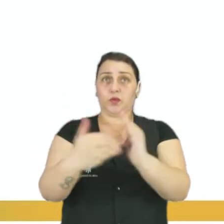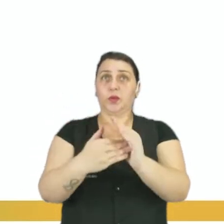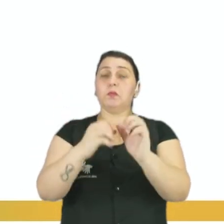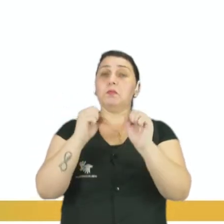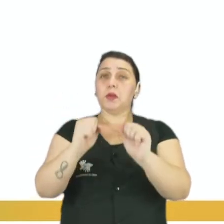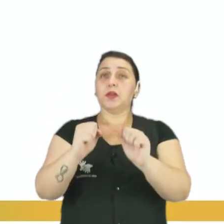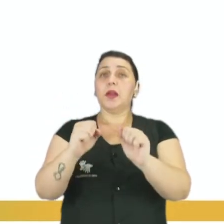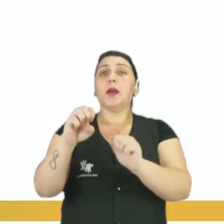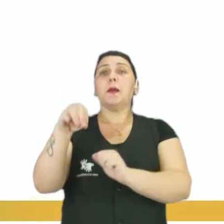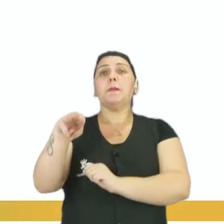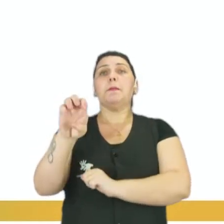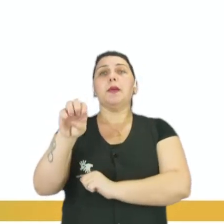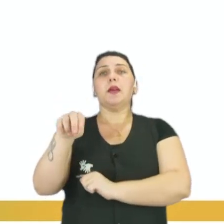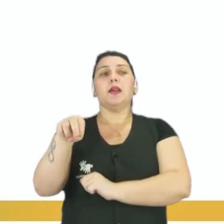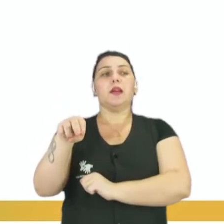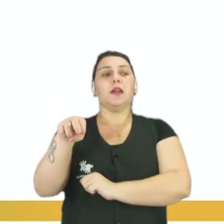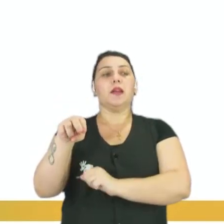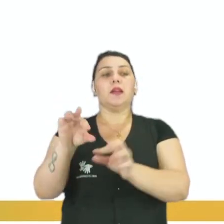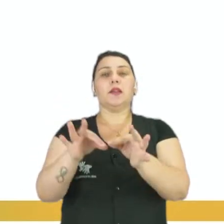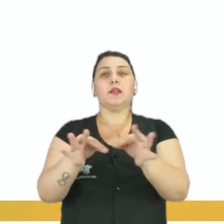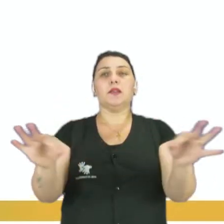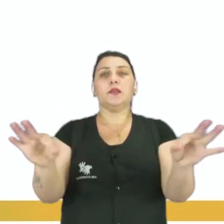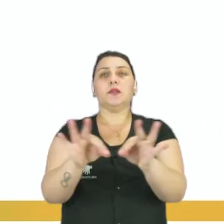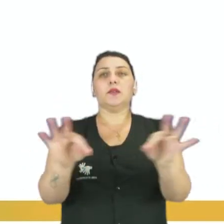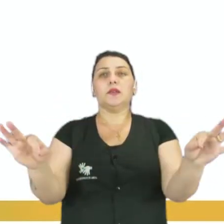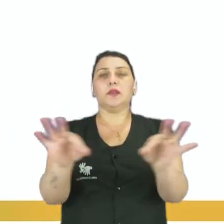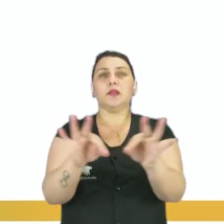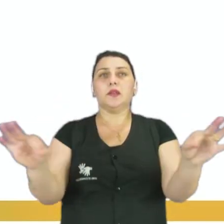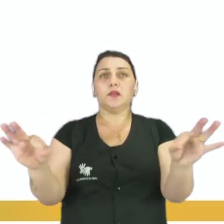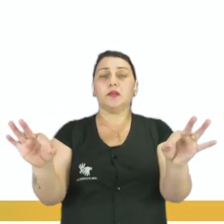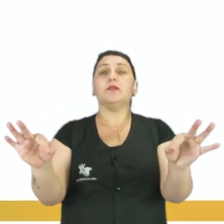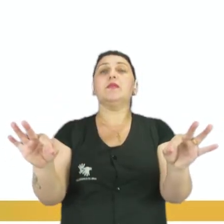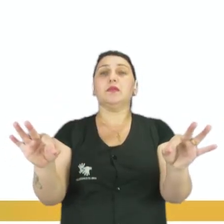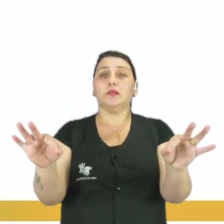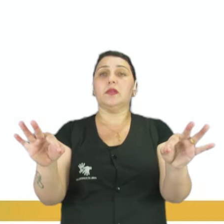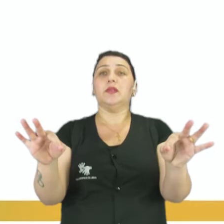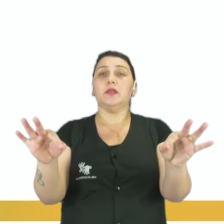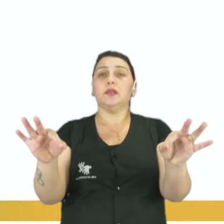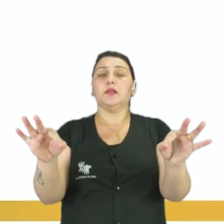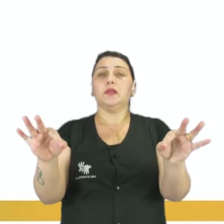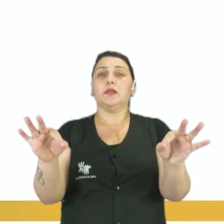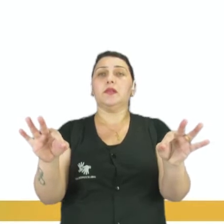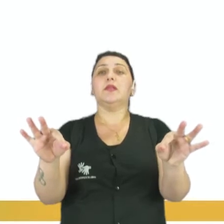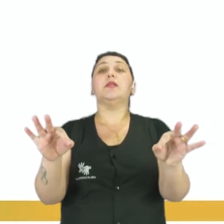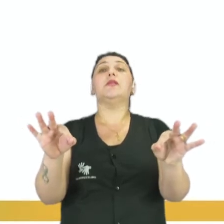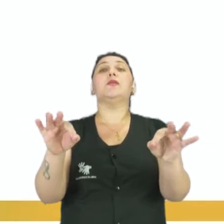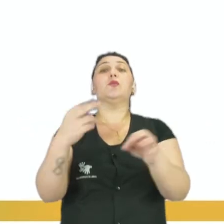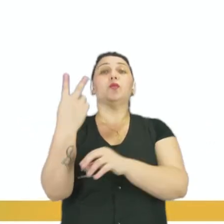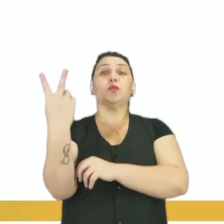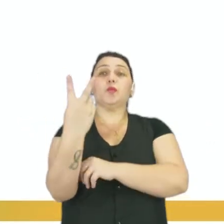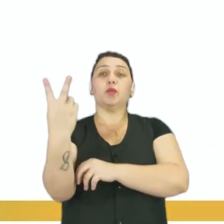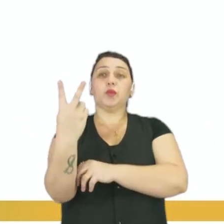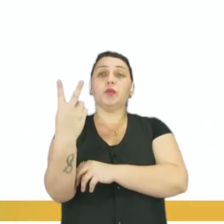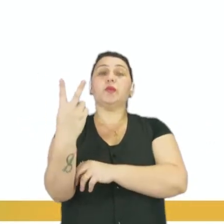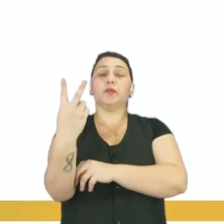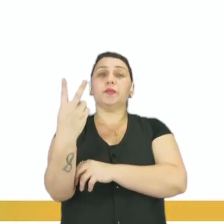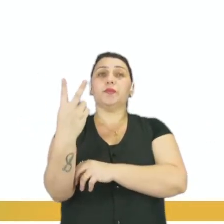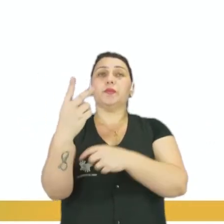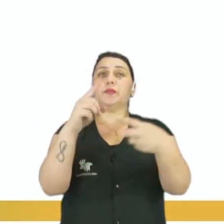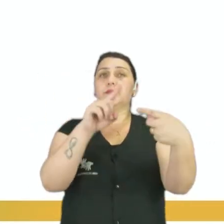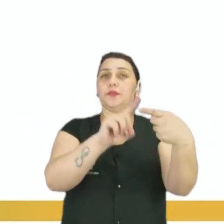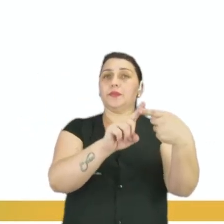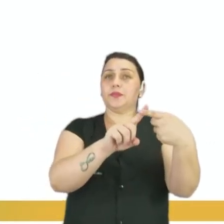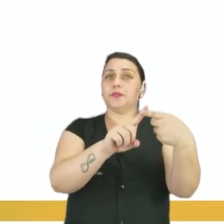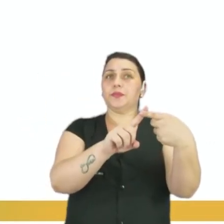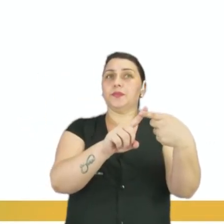que pode ser mensurável no caso de grandeza ela vai se subdividir em duas partes tá